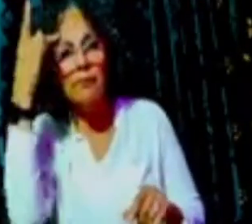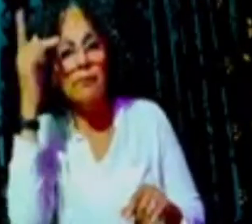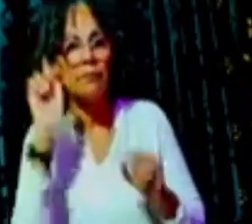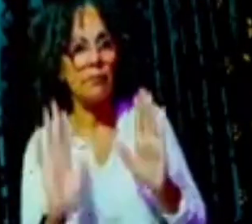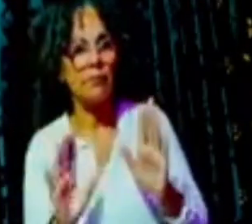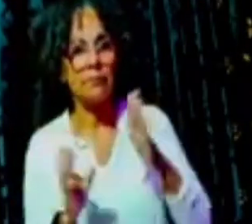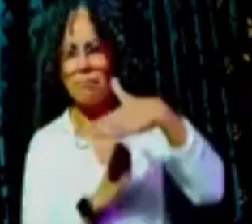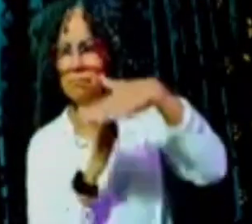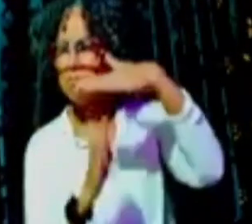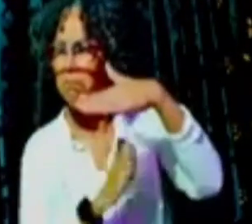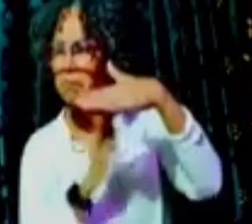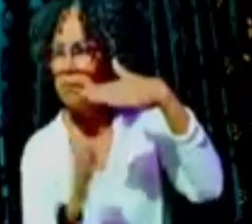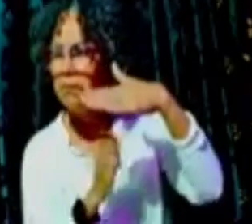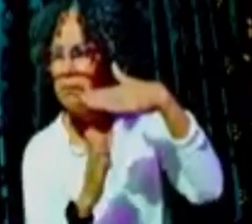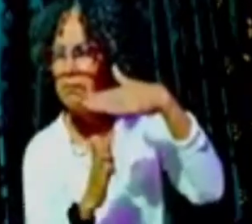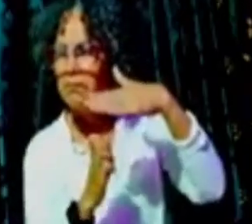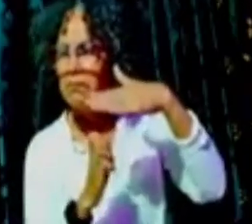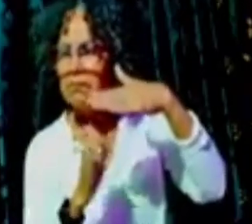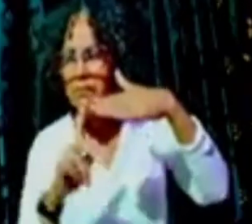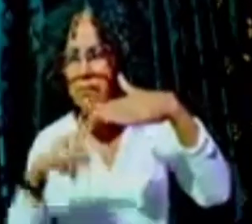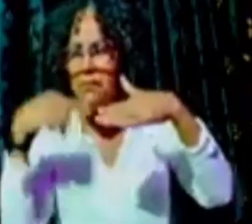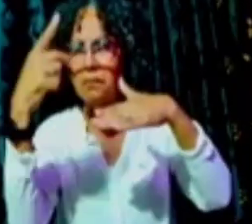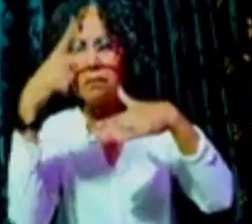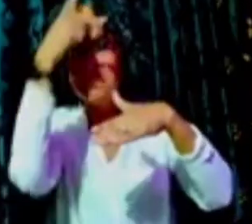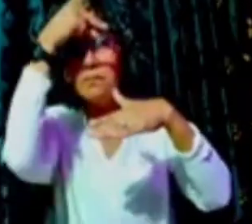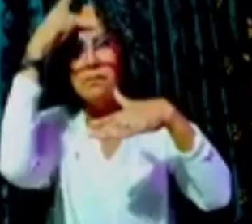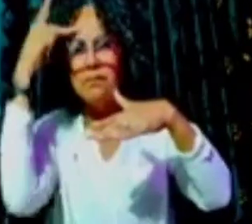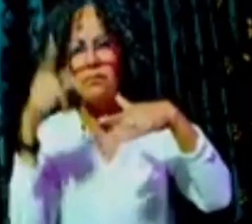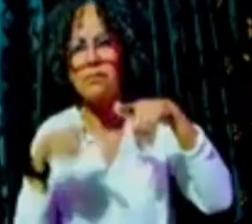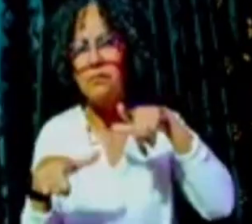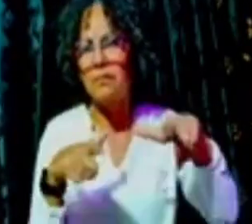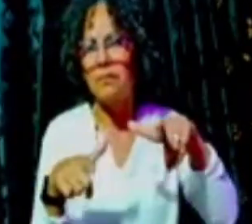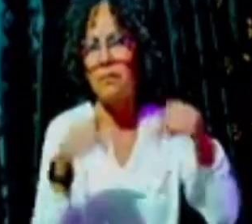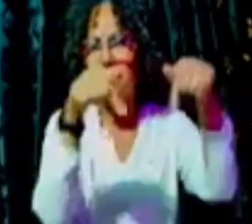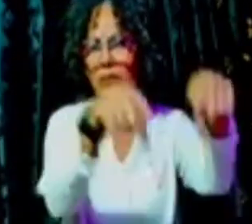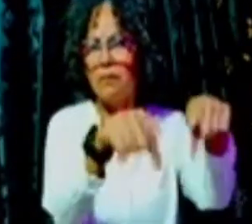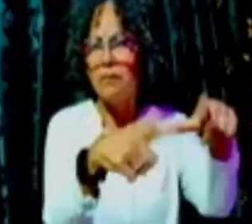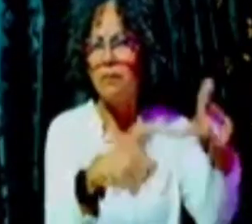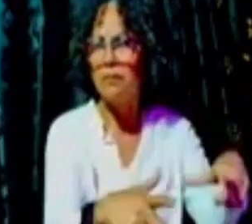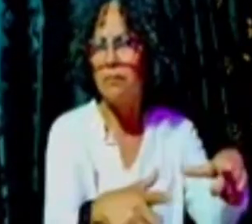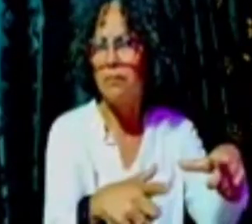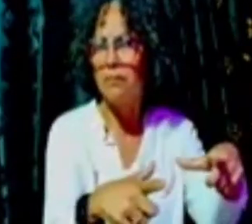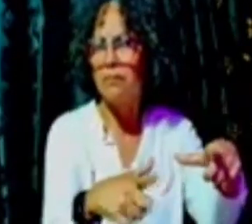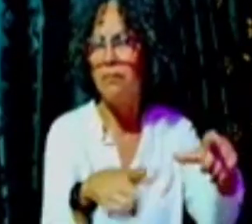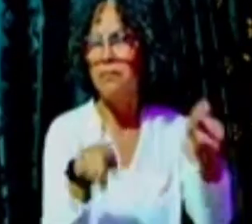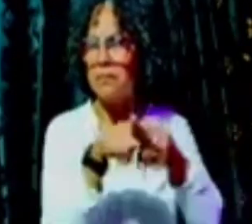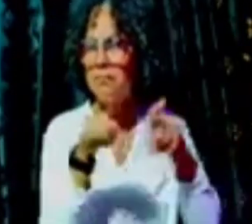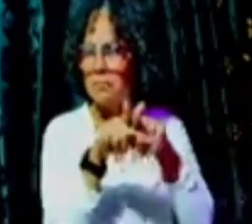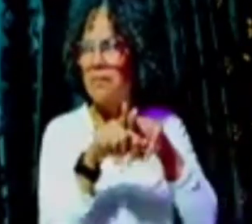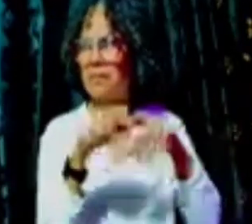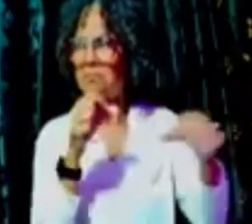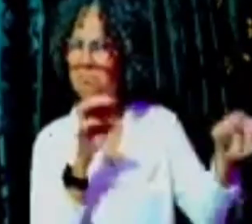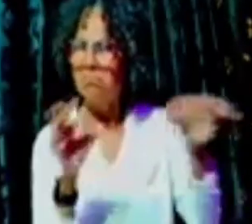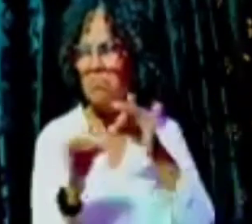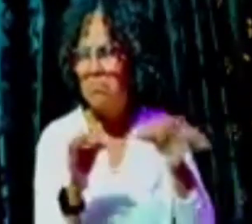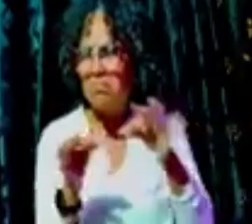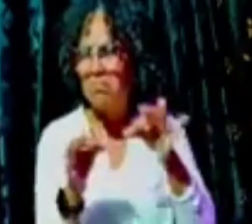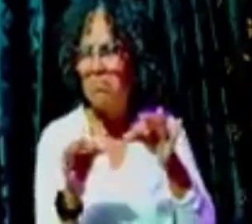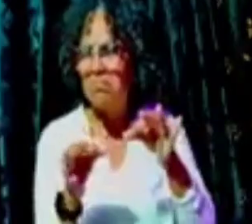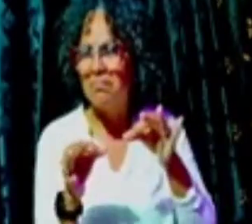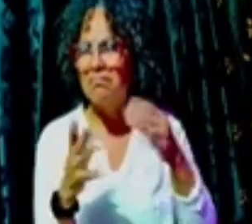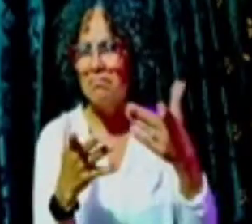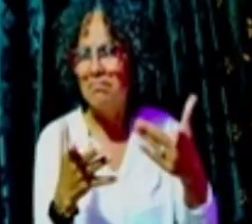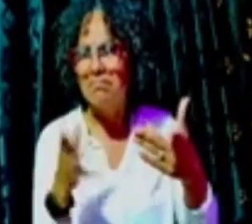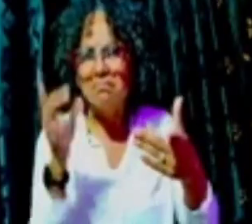está preparada? Os funcionários estão preparados para lidar com aquele surdo, com aquele cego, com aquela pessoa com síndrome de